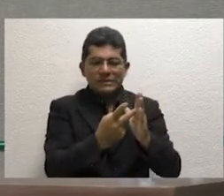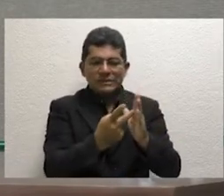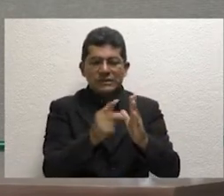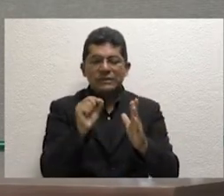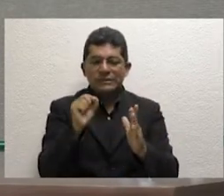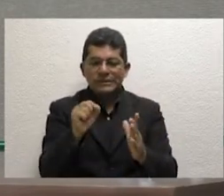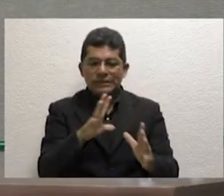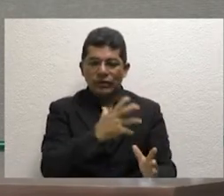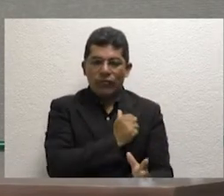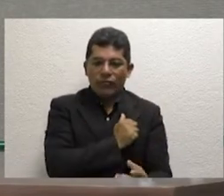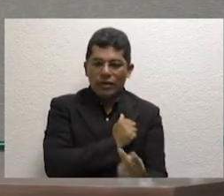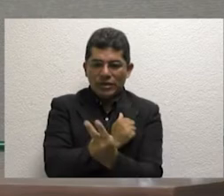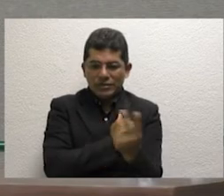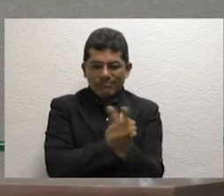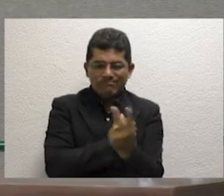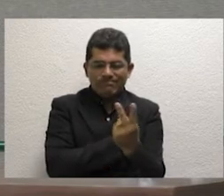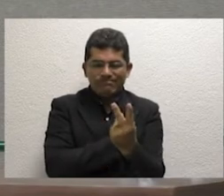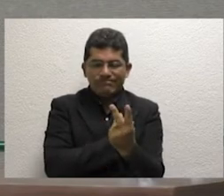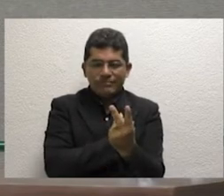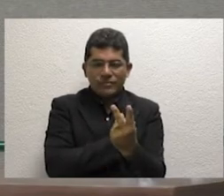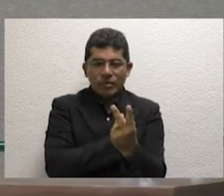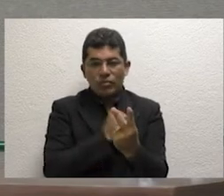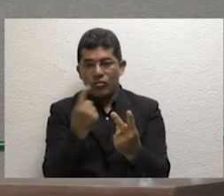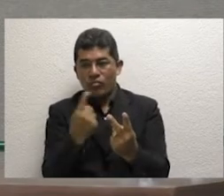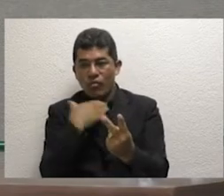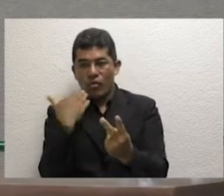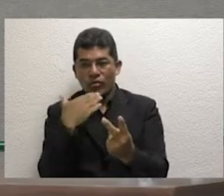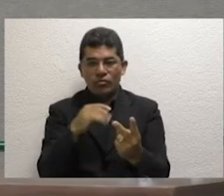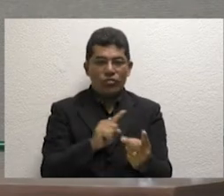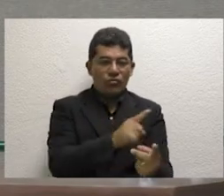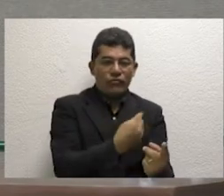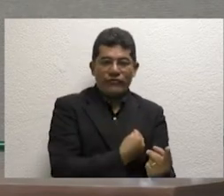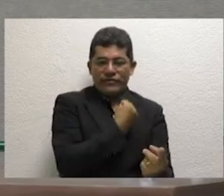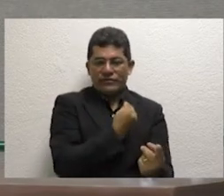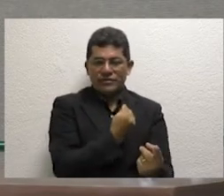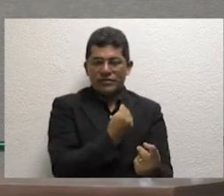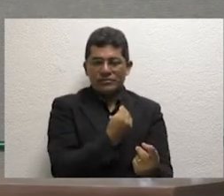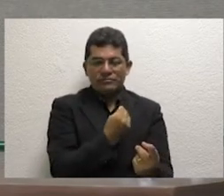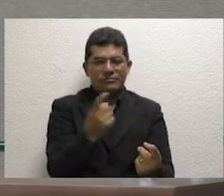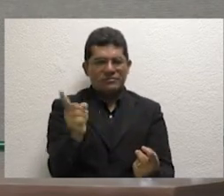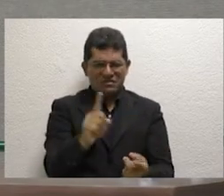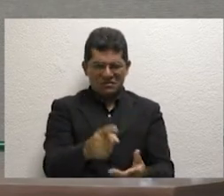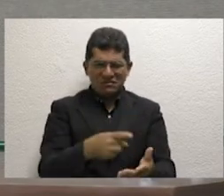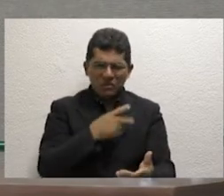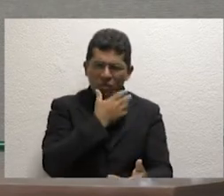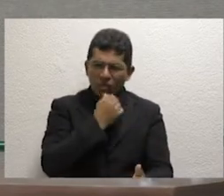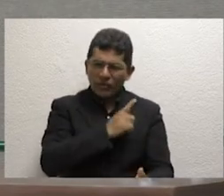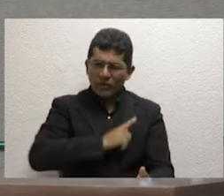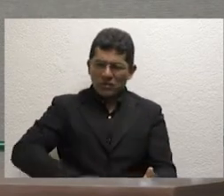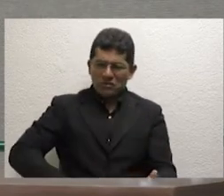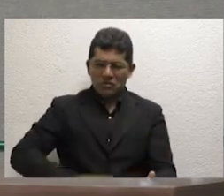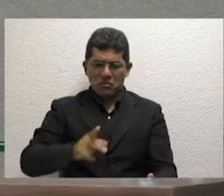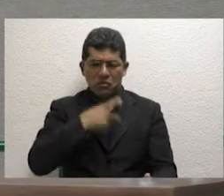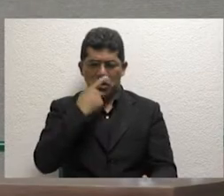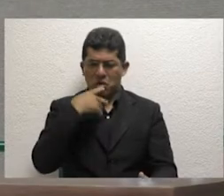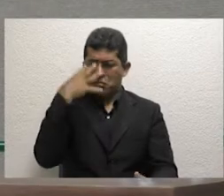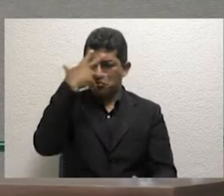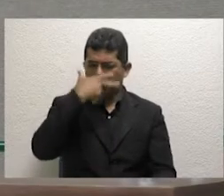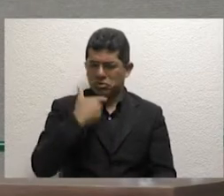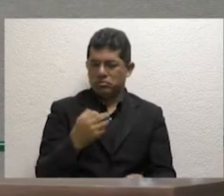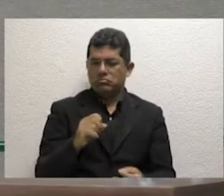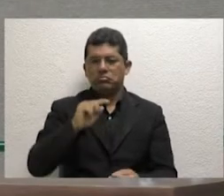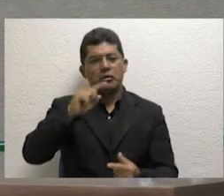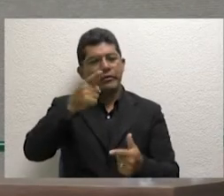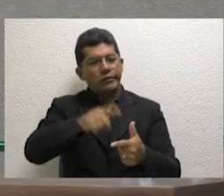morre. Isso é preocupante. Não é um discurso repetitivo, doutor Gomes.